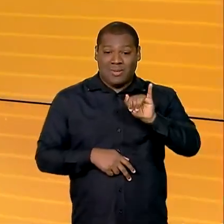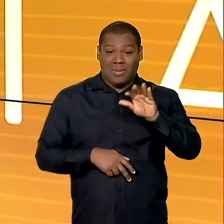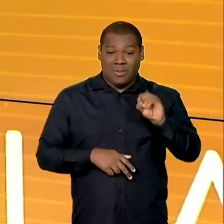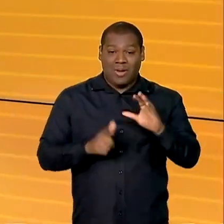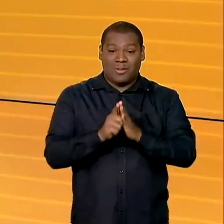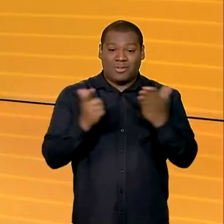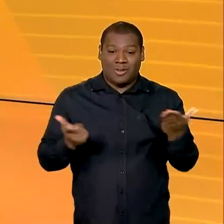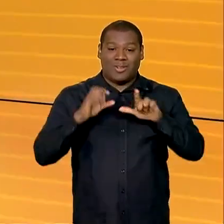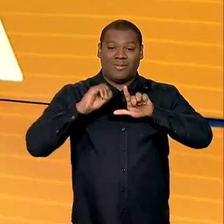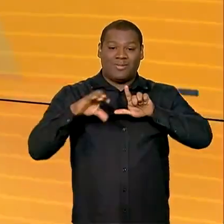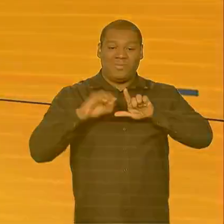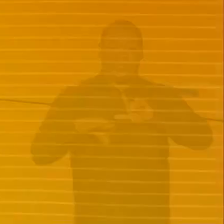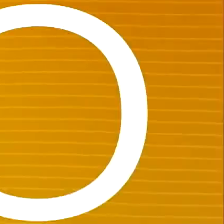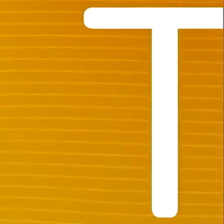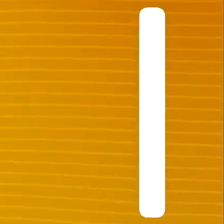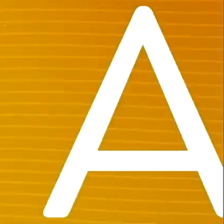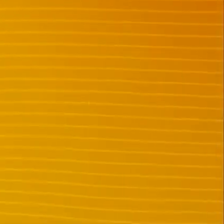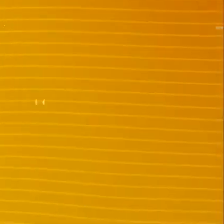começa agora.